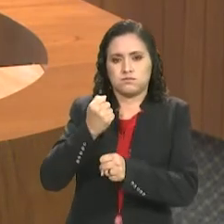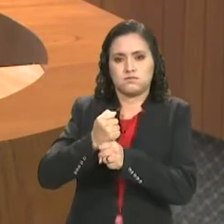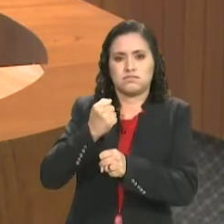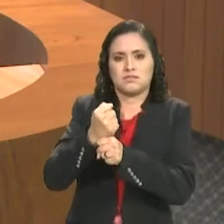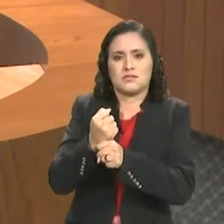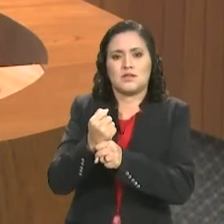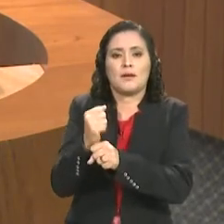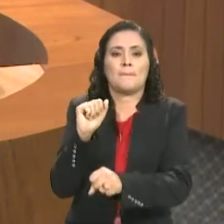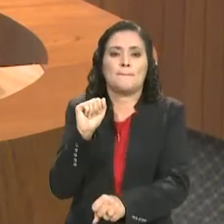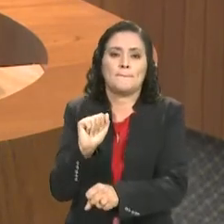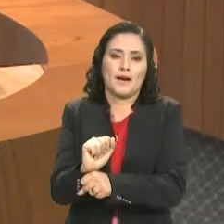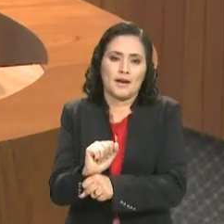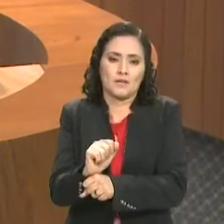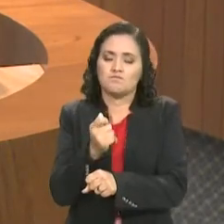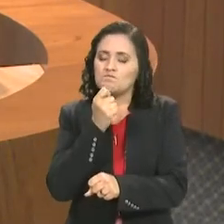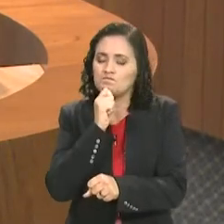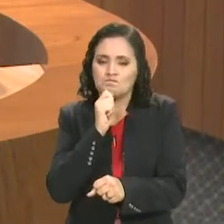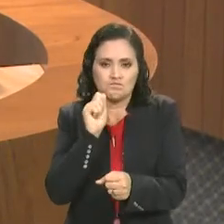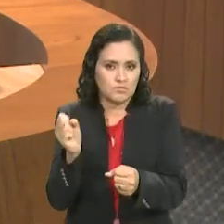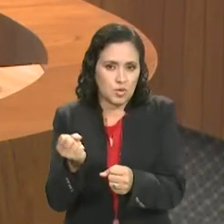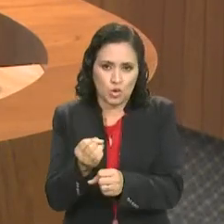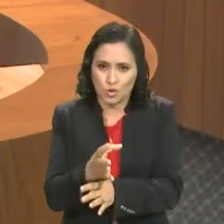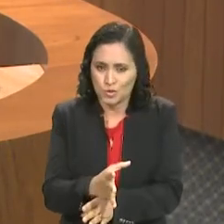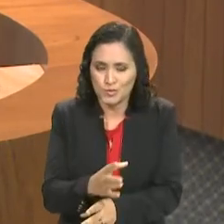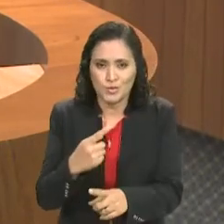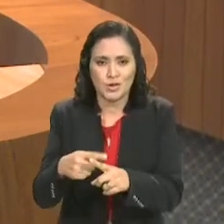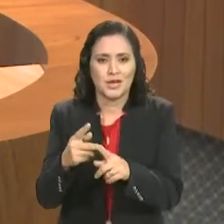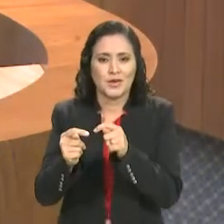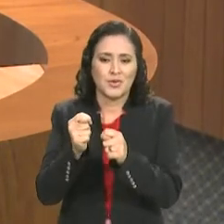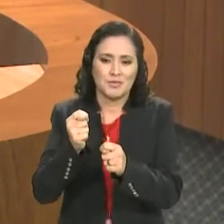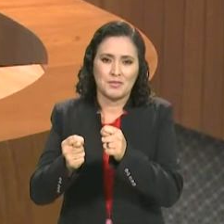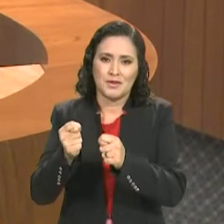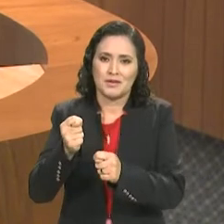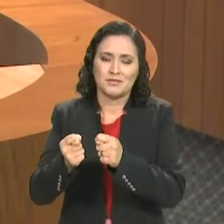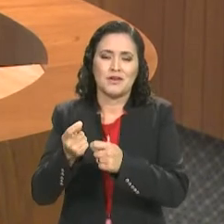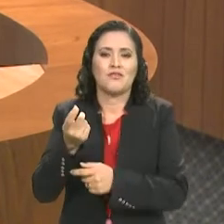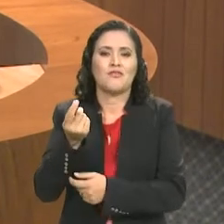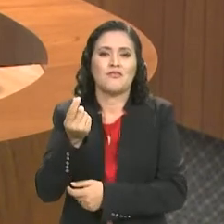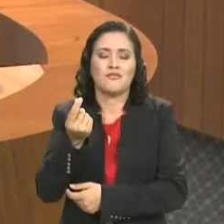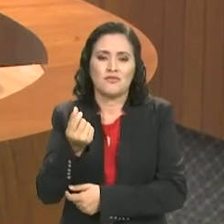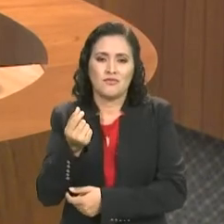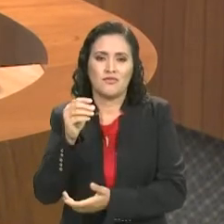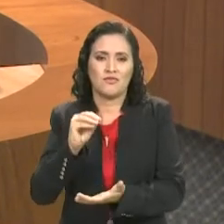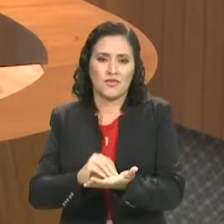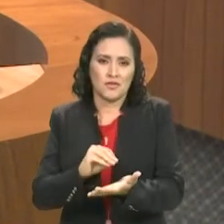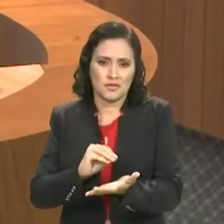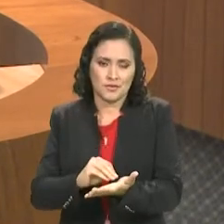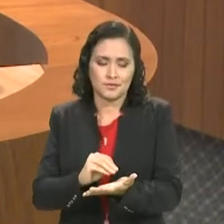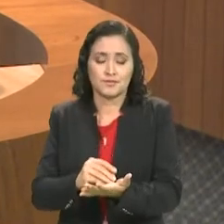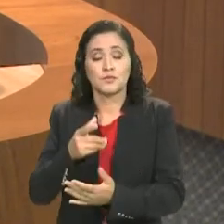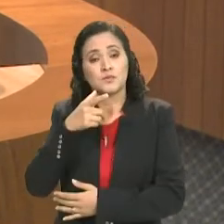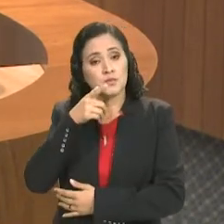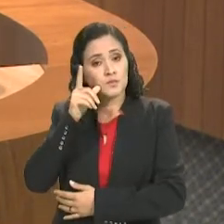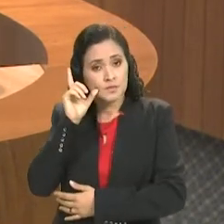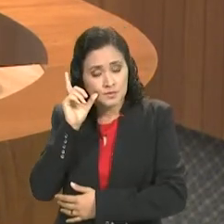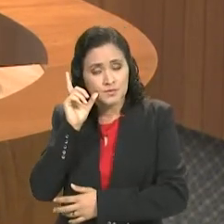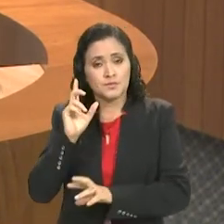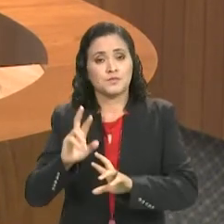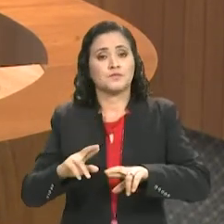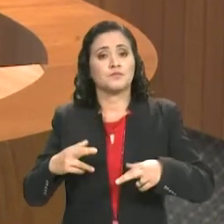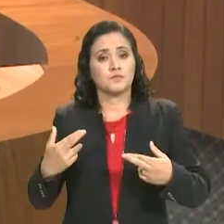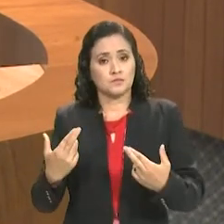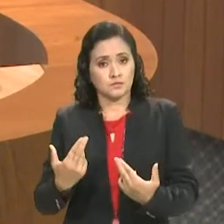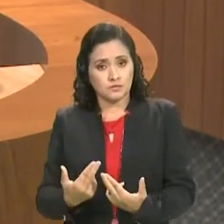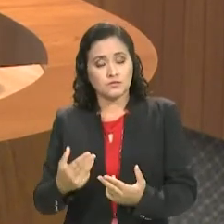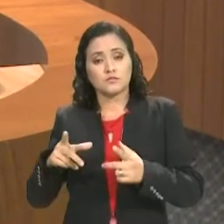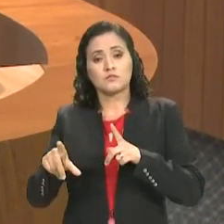abandonada por questões financeiras. E ontem, numa reunião, numa decisão que favorece